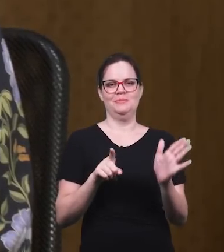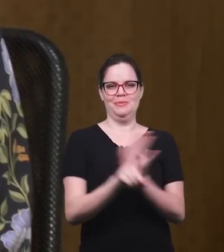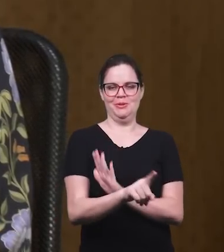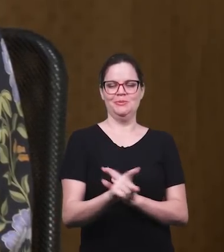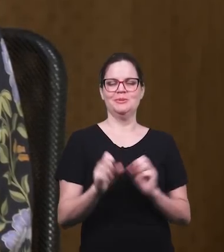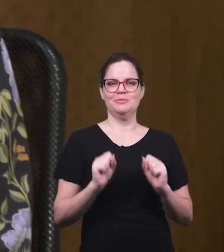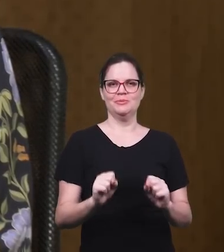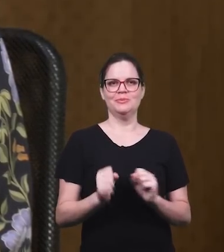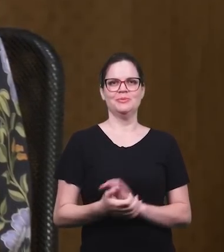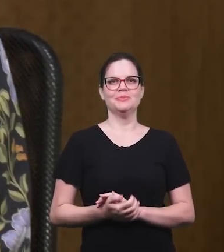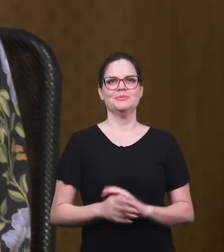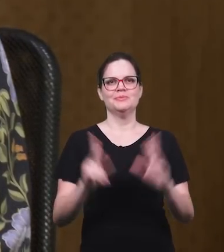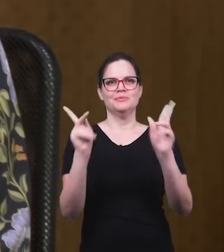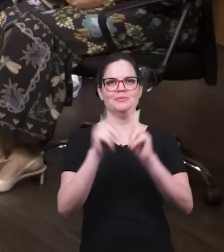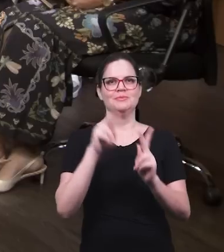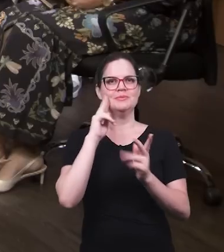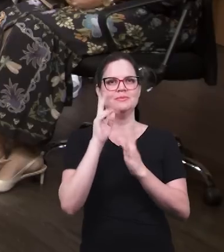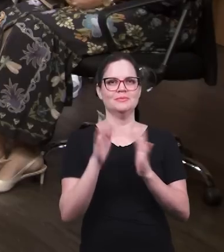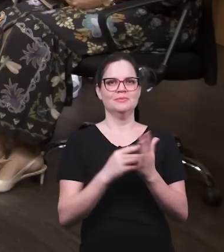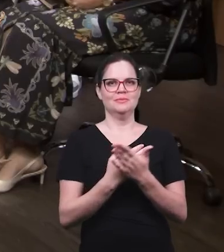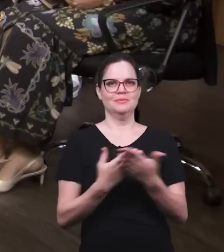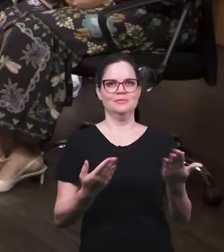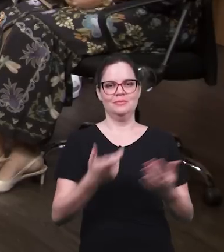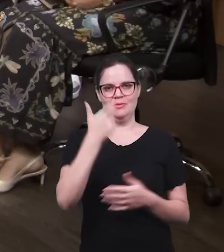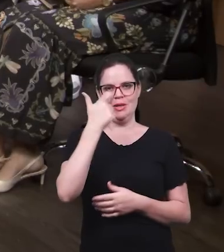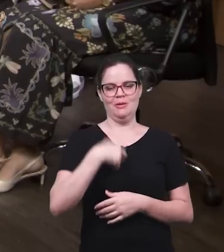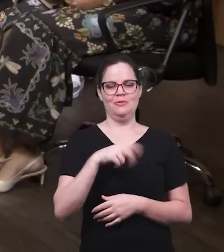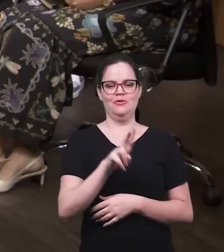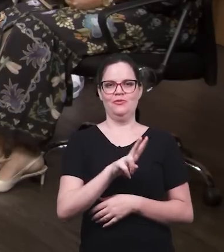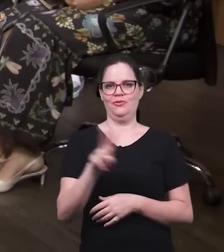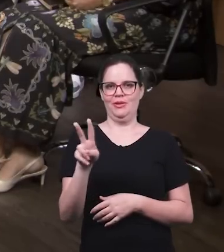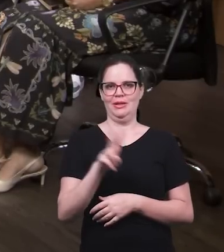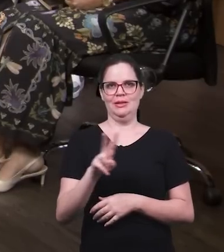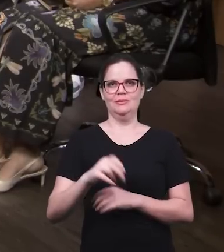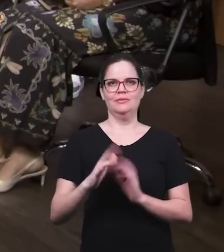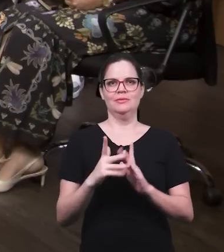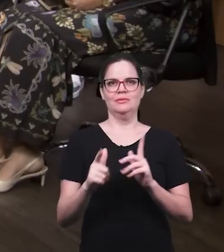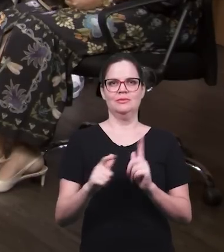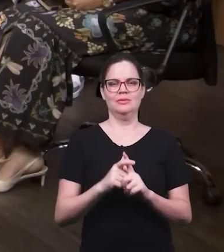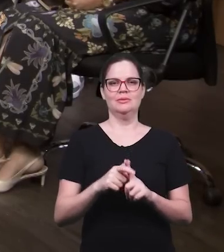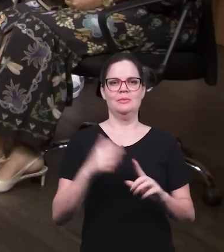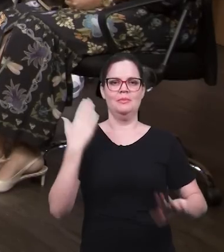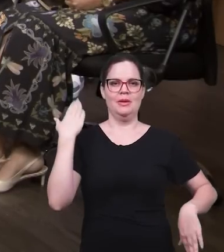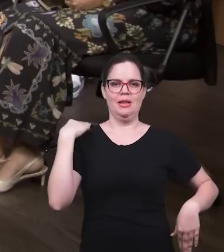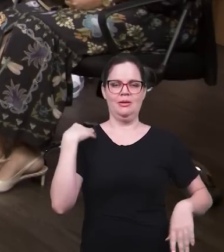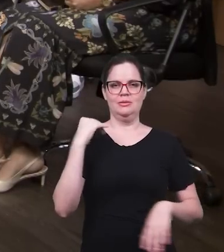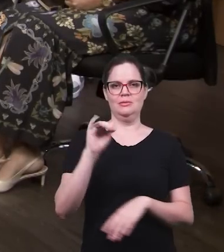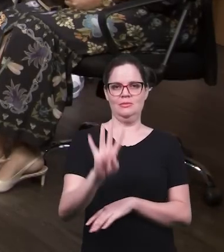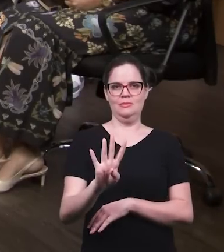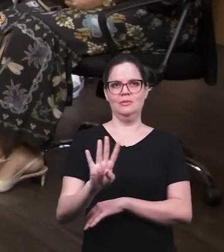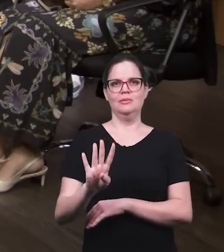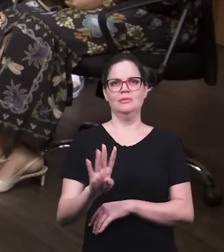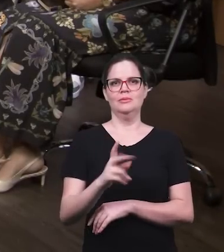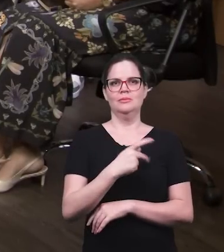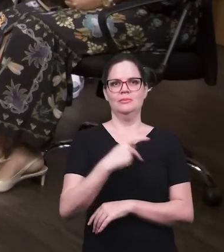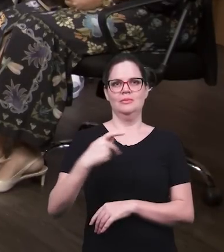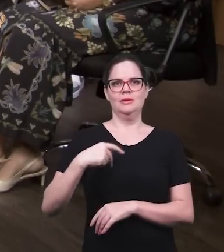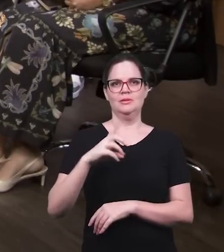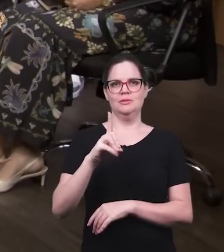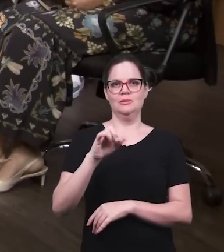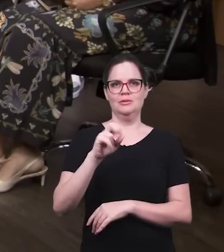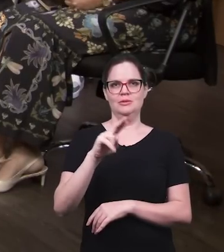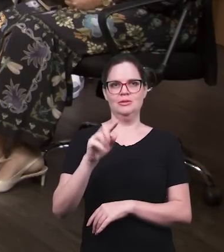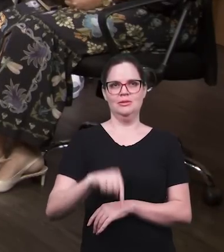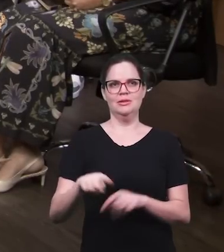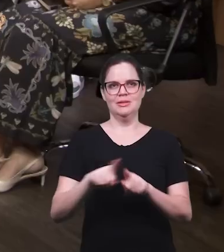fazer a pergunta dela. Pai Senhor, pastor, eu sou daqui de Vila Velha mesmo, sou da Igreja de Praia da Costa 4, do Ministério do